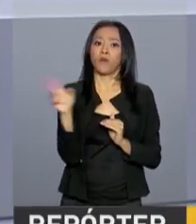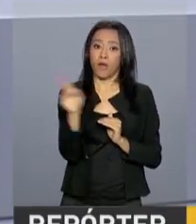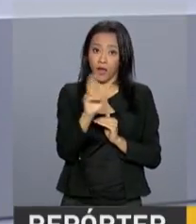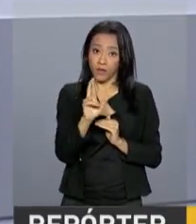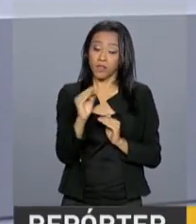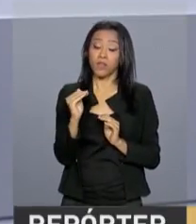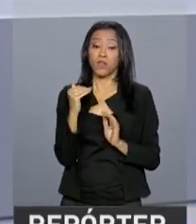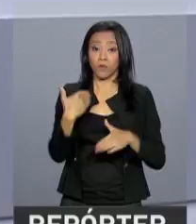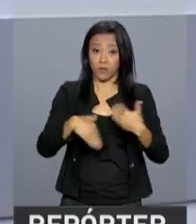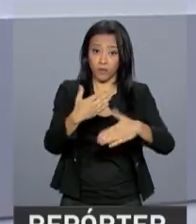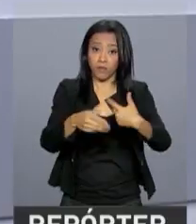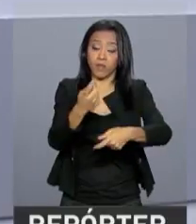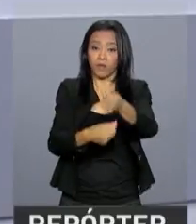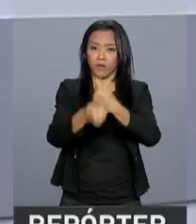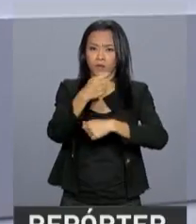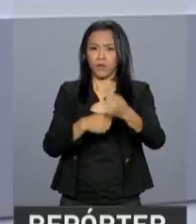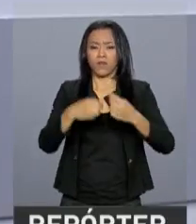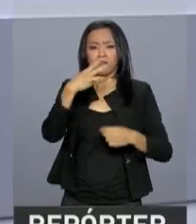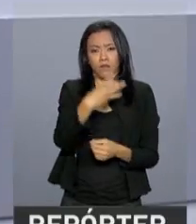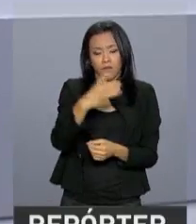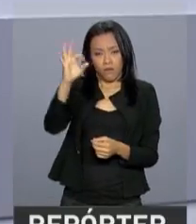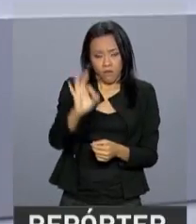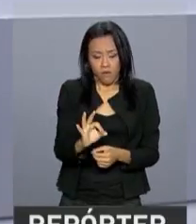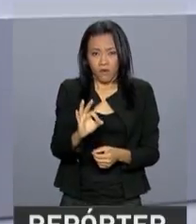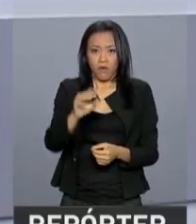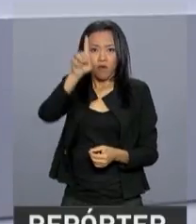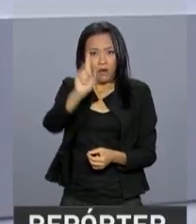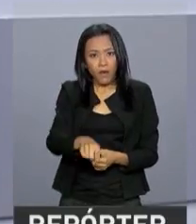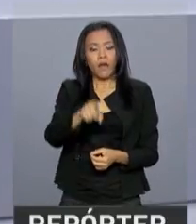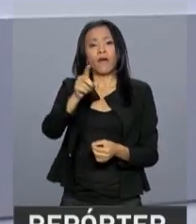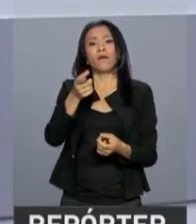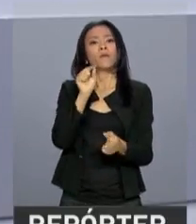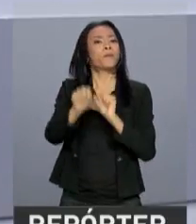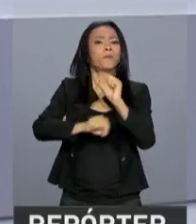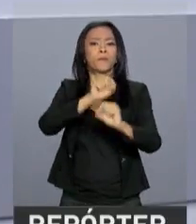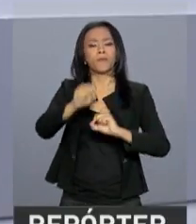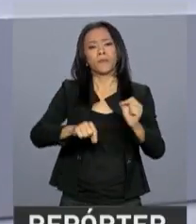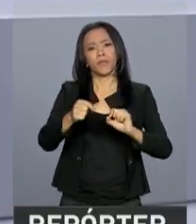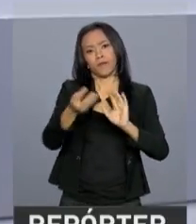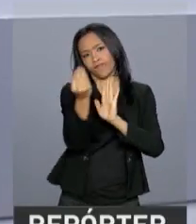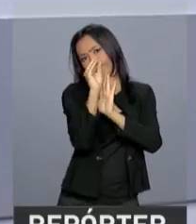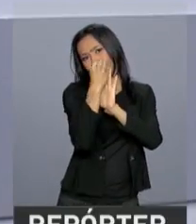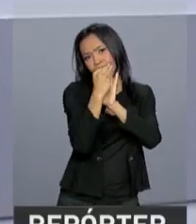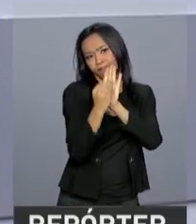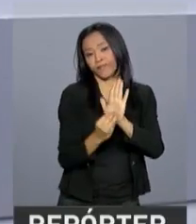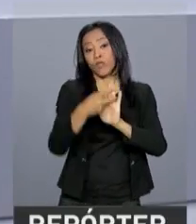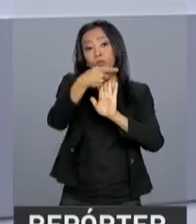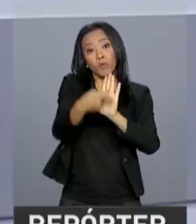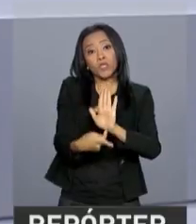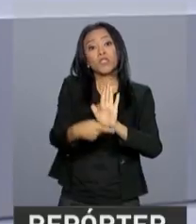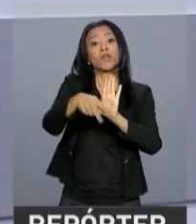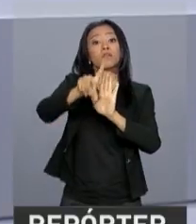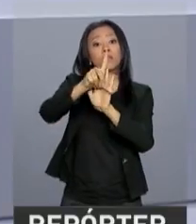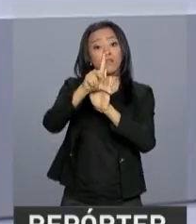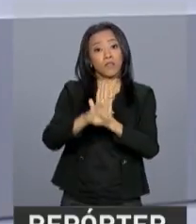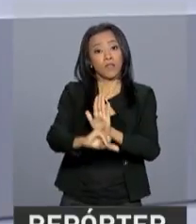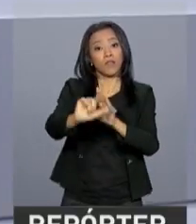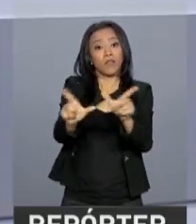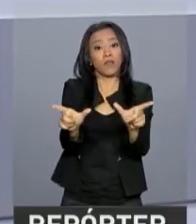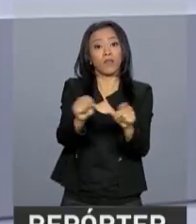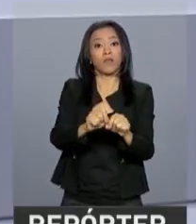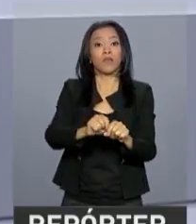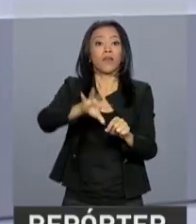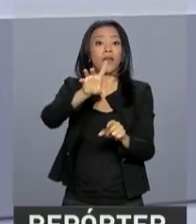2019 de 3% essas são algumas das projeções apresentadas no projeto de lei de diretrizes orçamentárias para